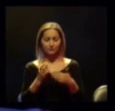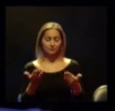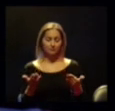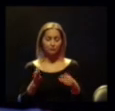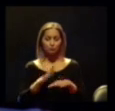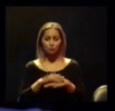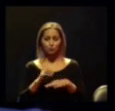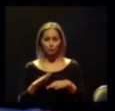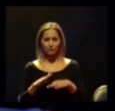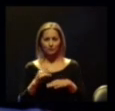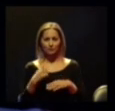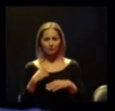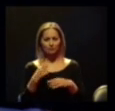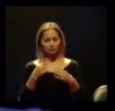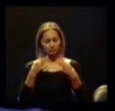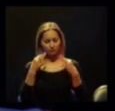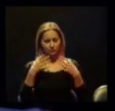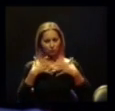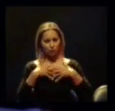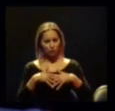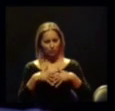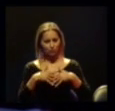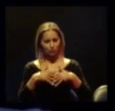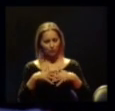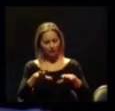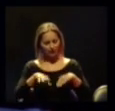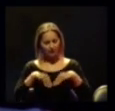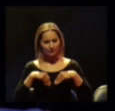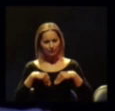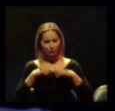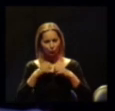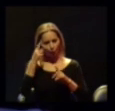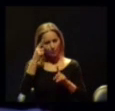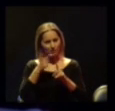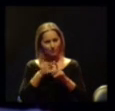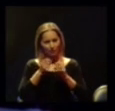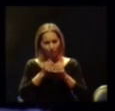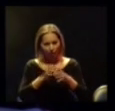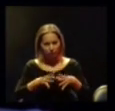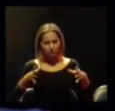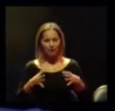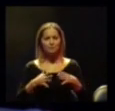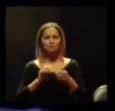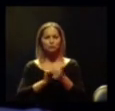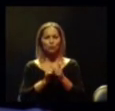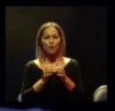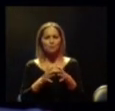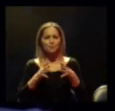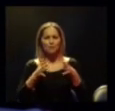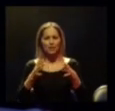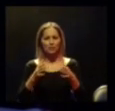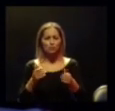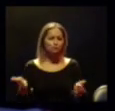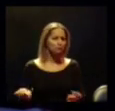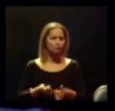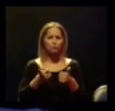isso, encaramos este estatuto como pretexto para ampliar ainda mais a nossa oferta desportiva, para melhorar as